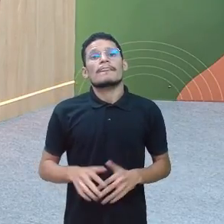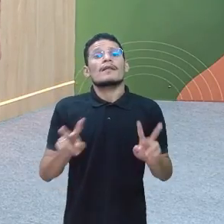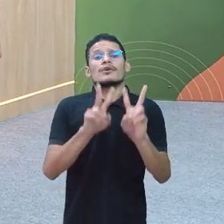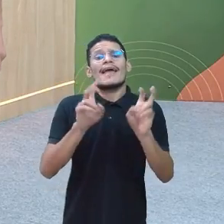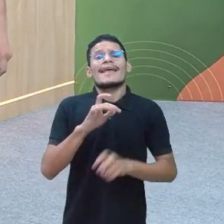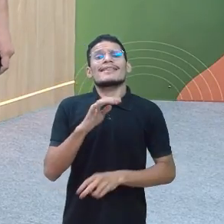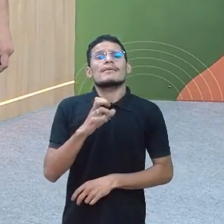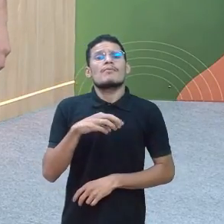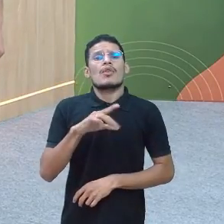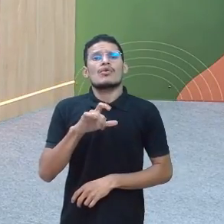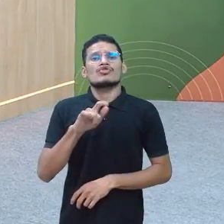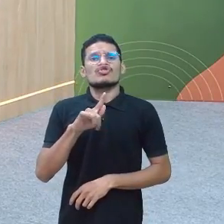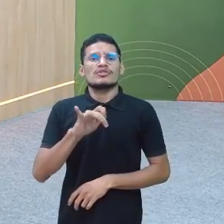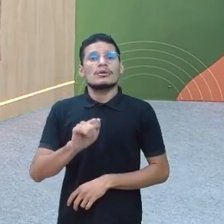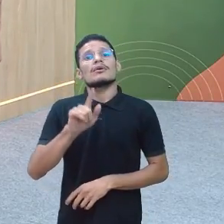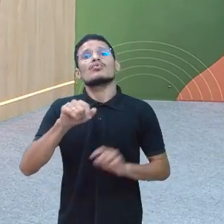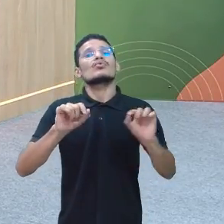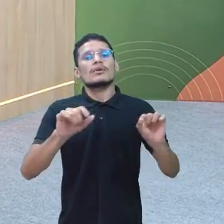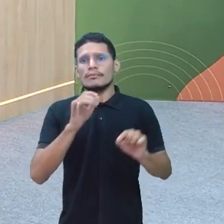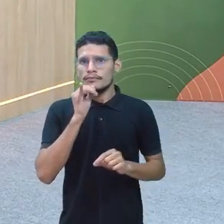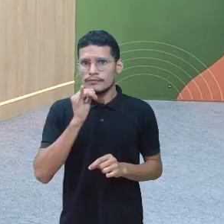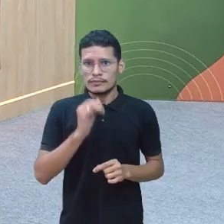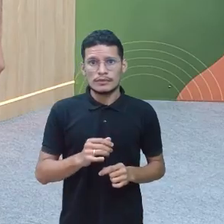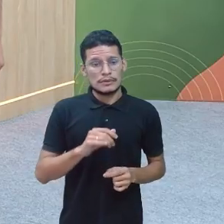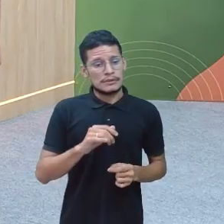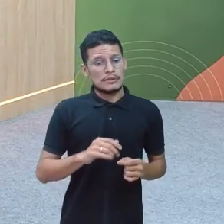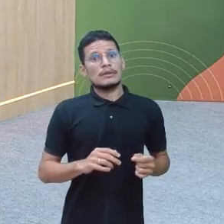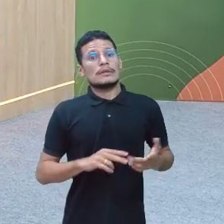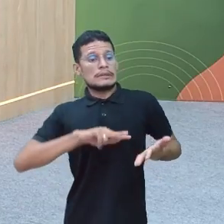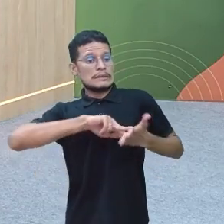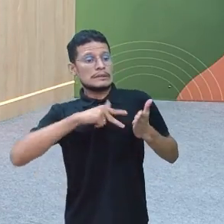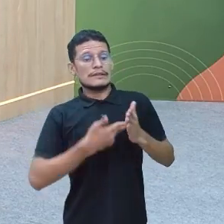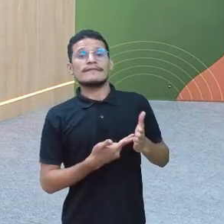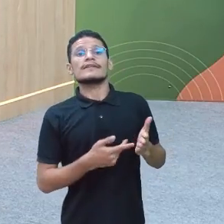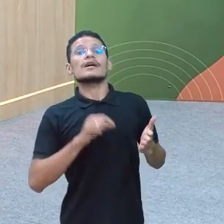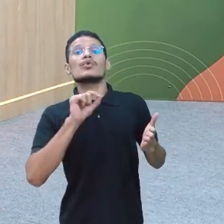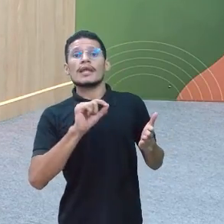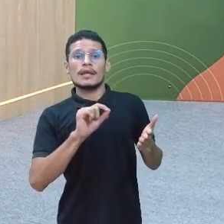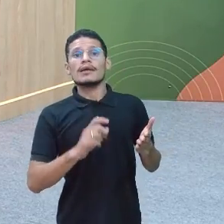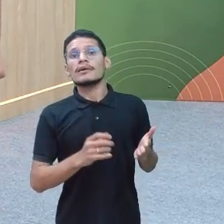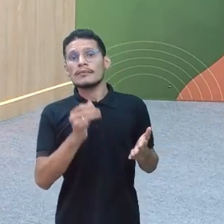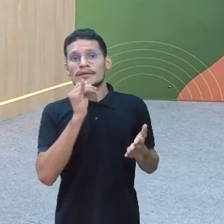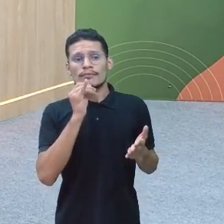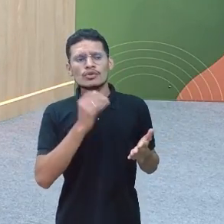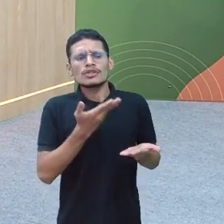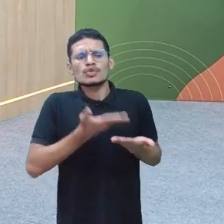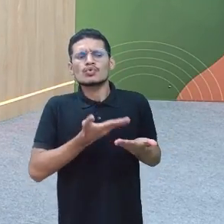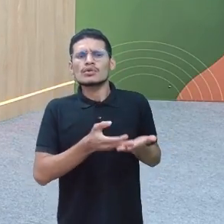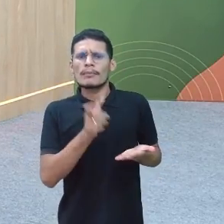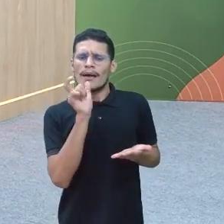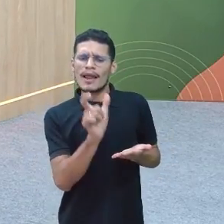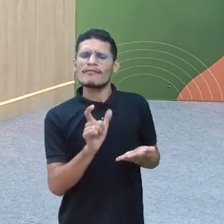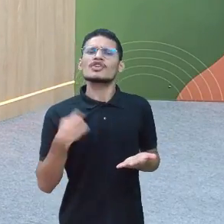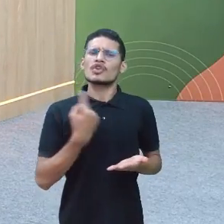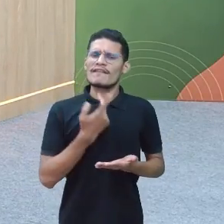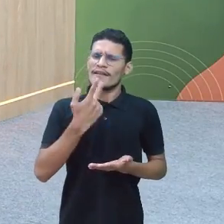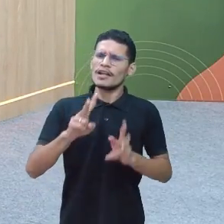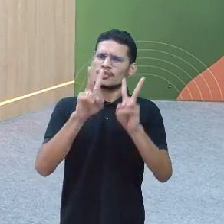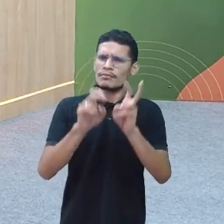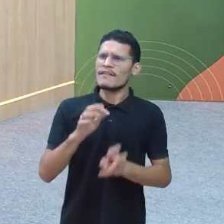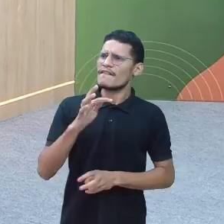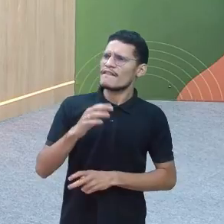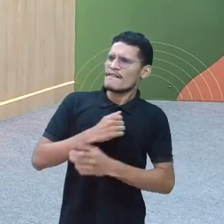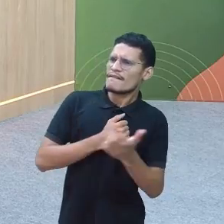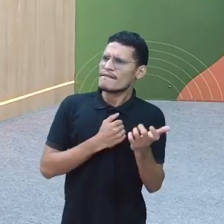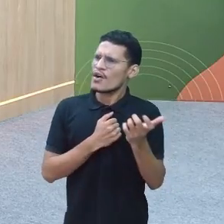A etimologia. A etimologia nada mais é que o estudo da palavra, né? A gente fala muito forró, forró,